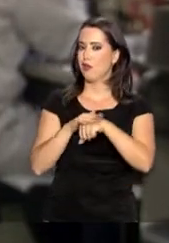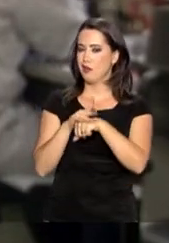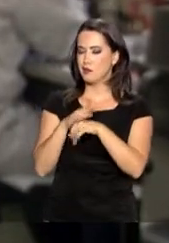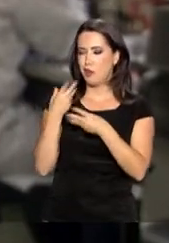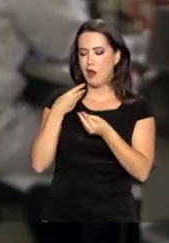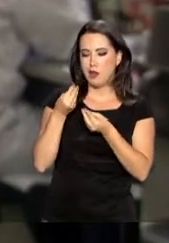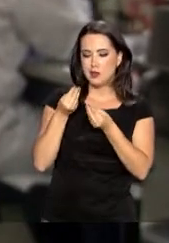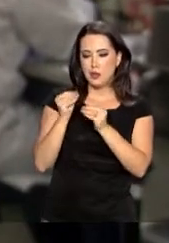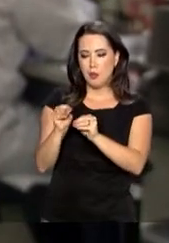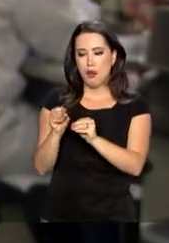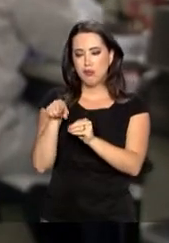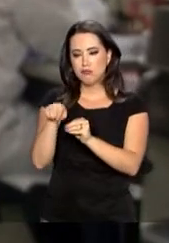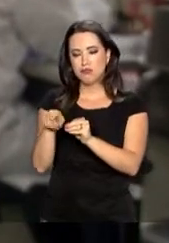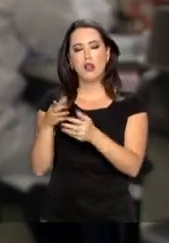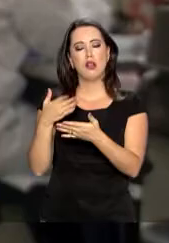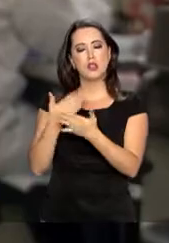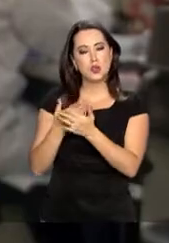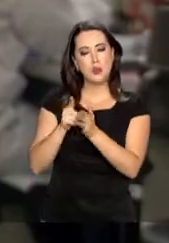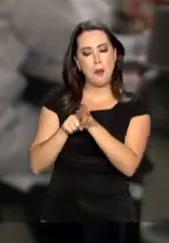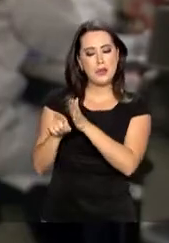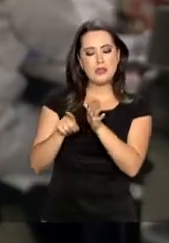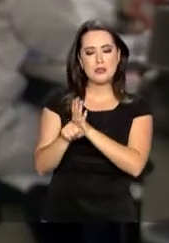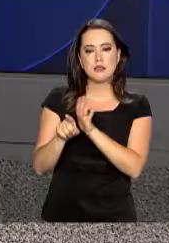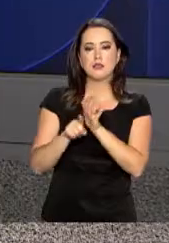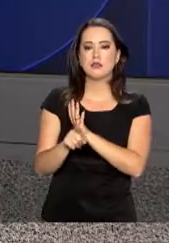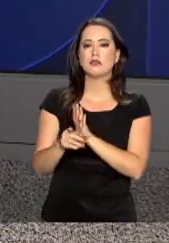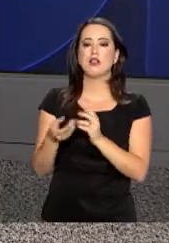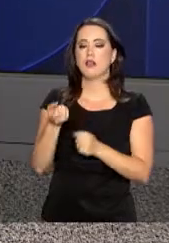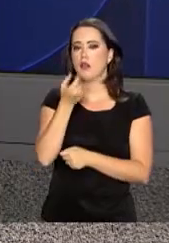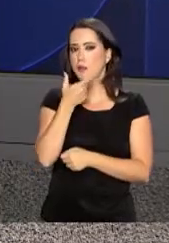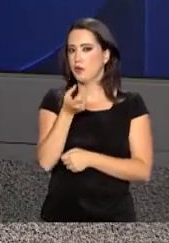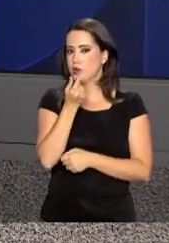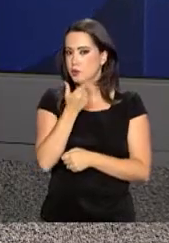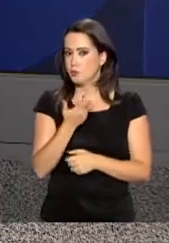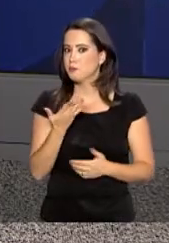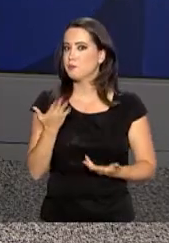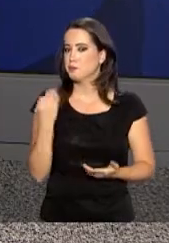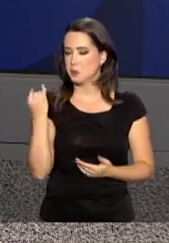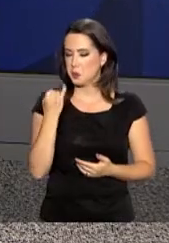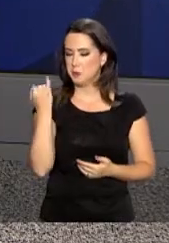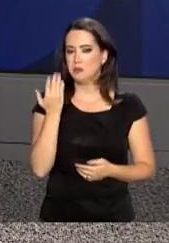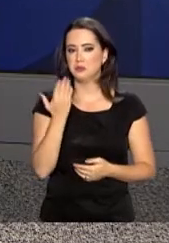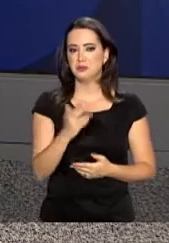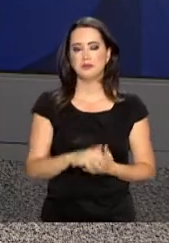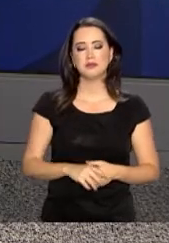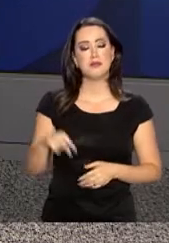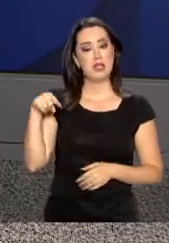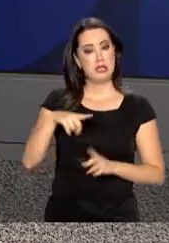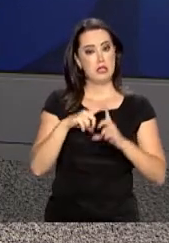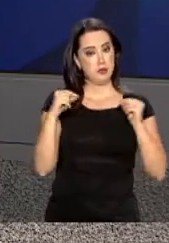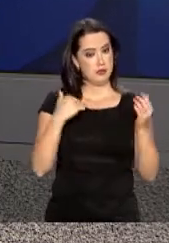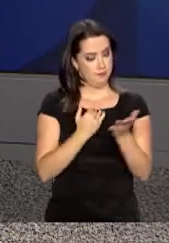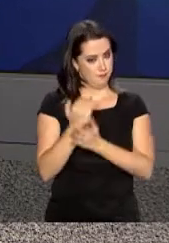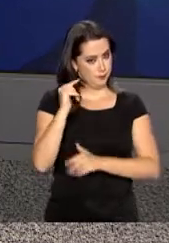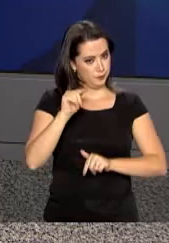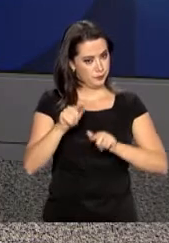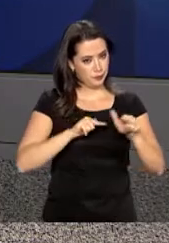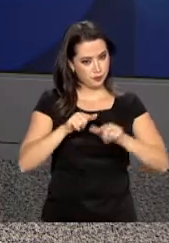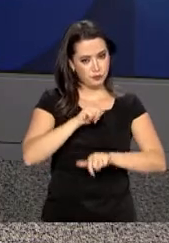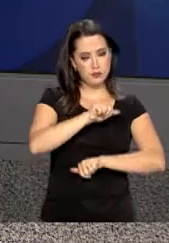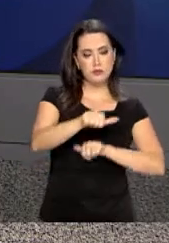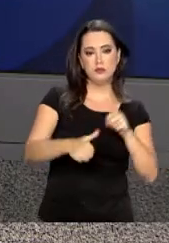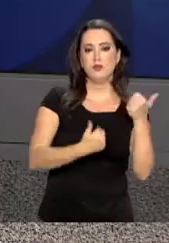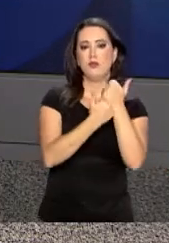poder direcionar a busca por fármacos. E por aqui em Brasília, continua o trabalho na transição